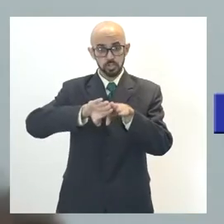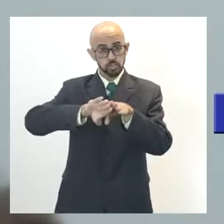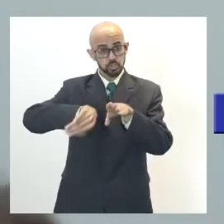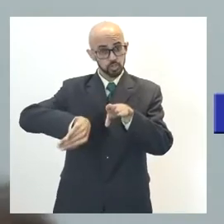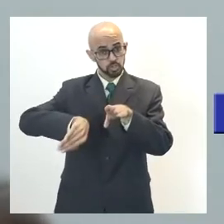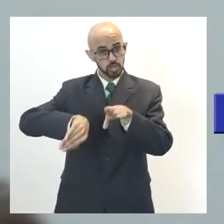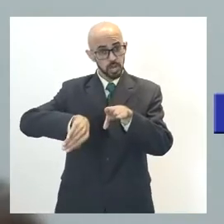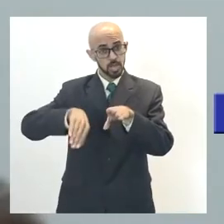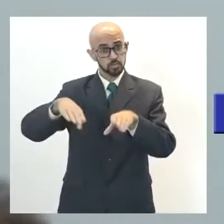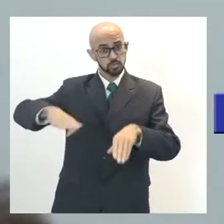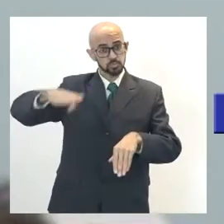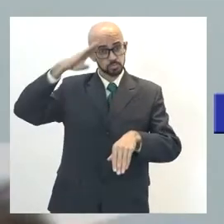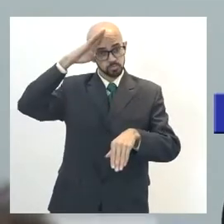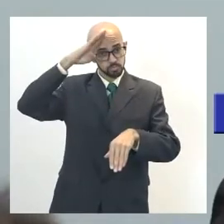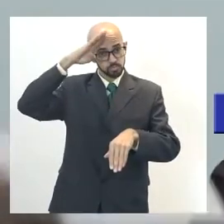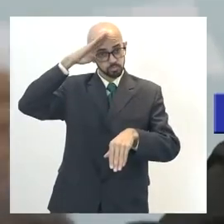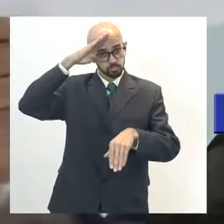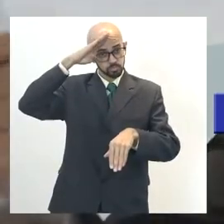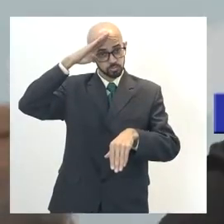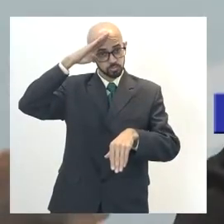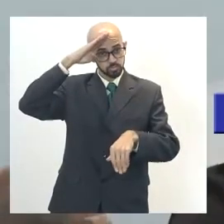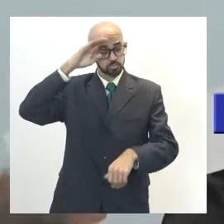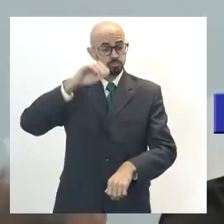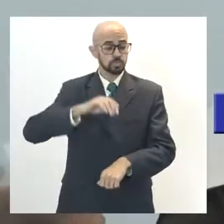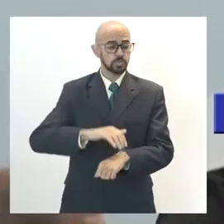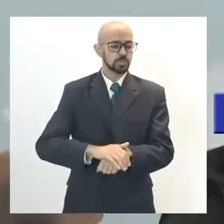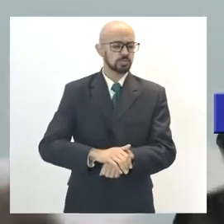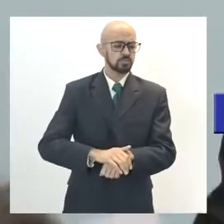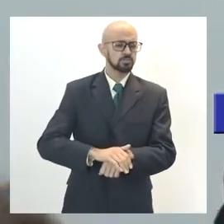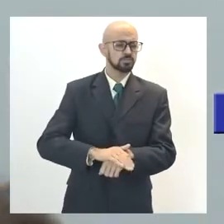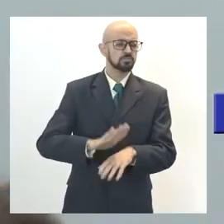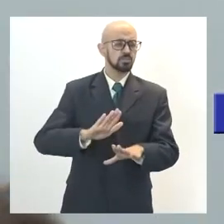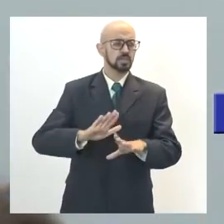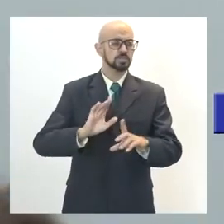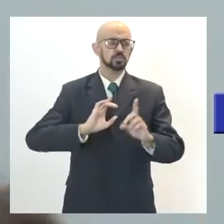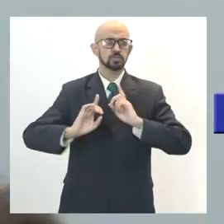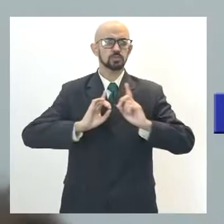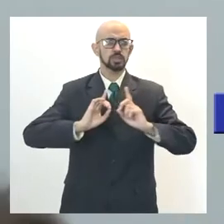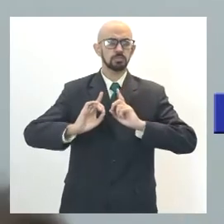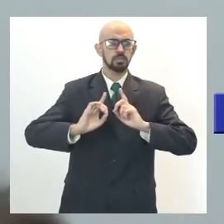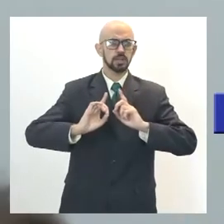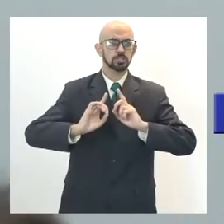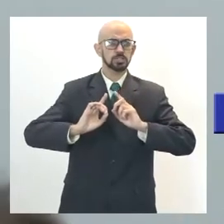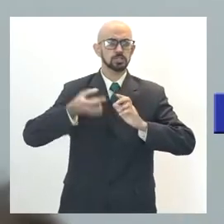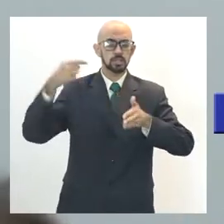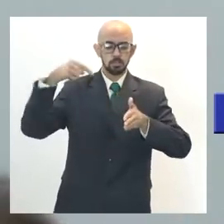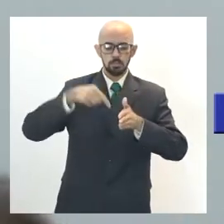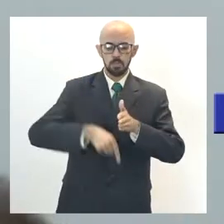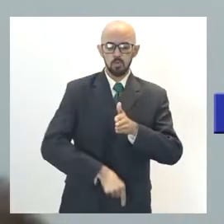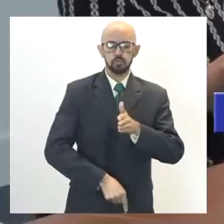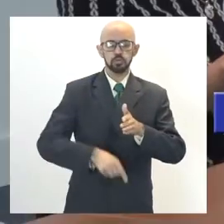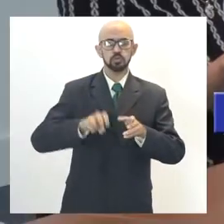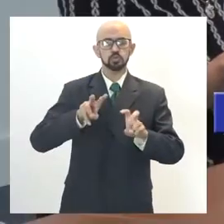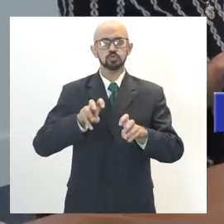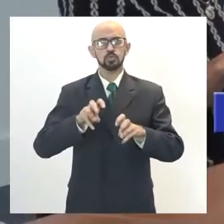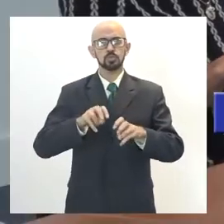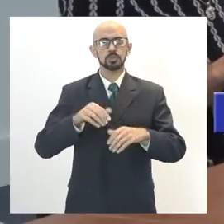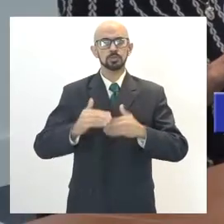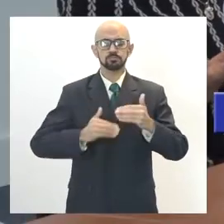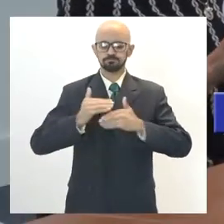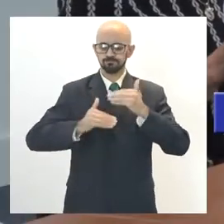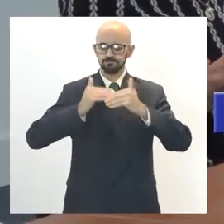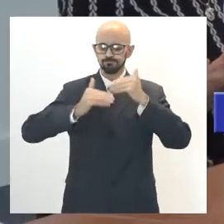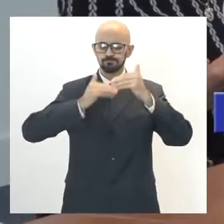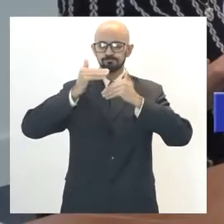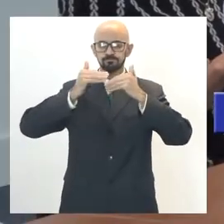armadas a minha vendo um debate que isso é profunda sobre as carreiras de estado